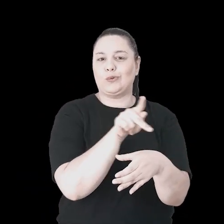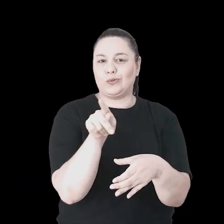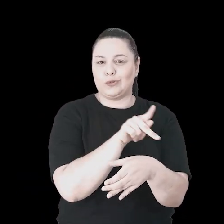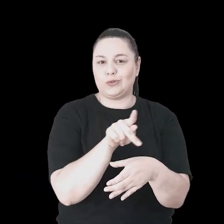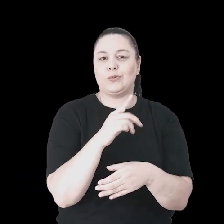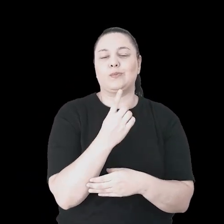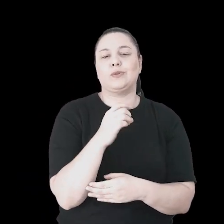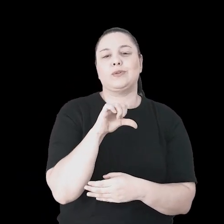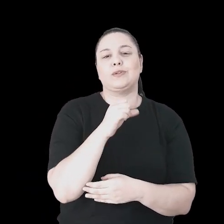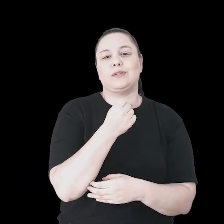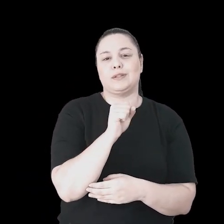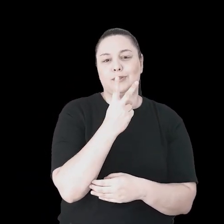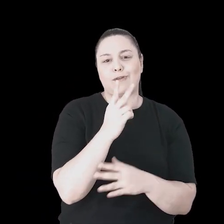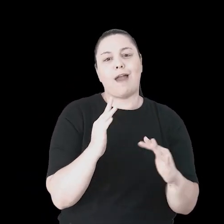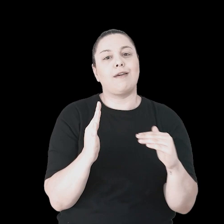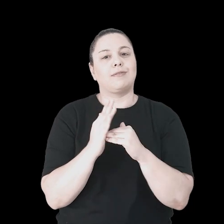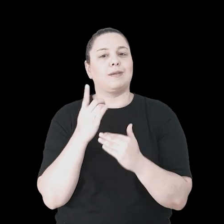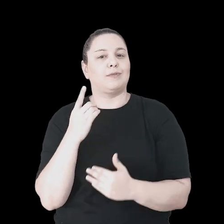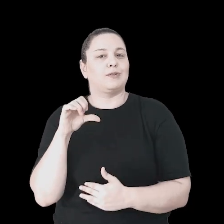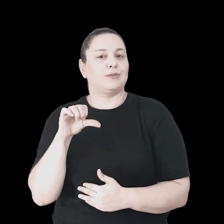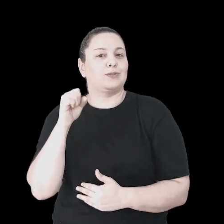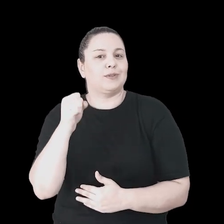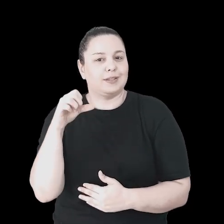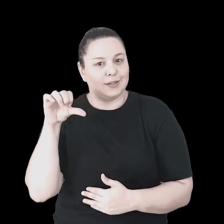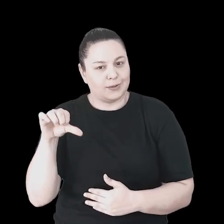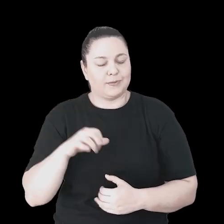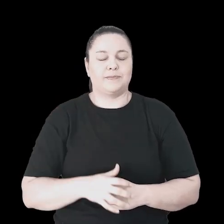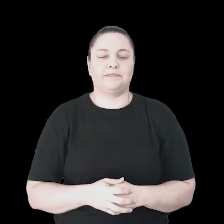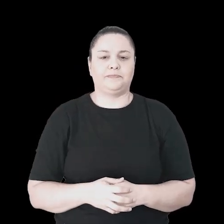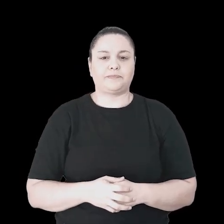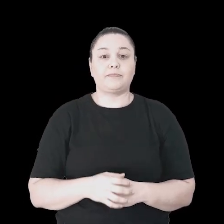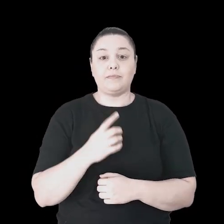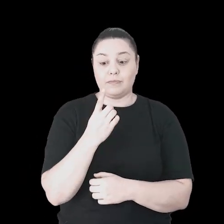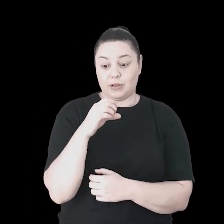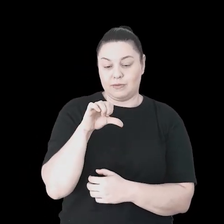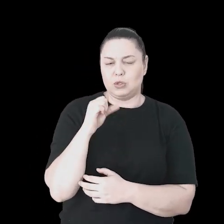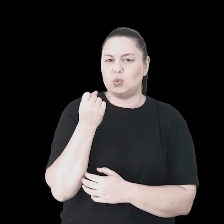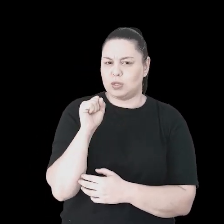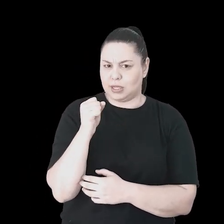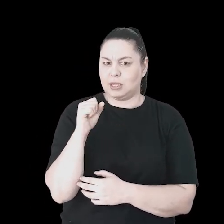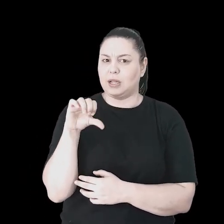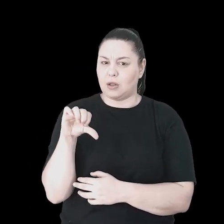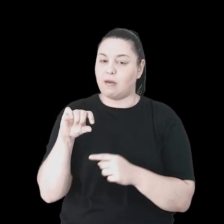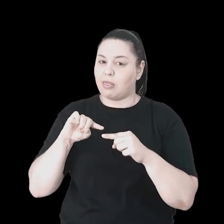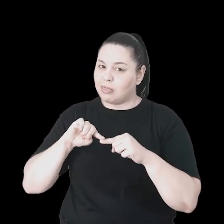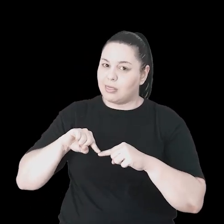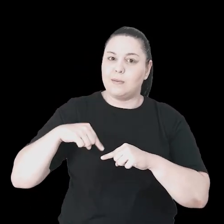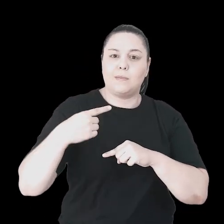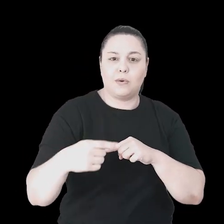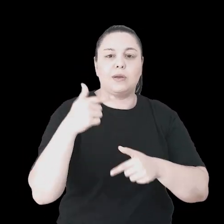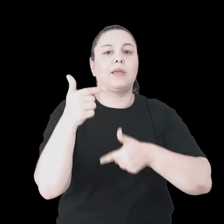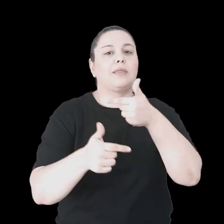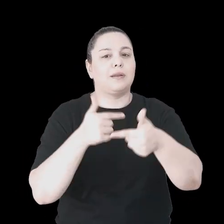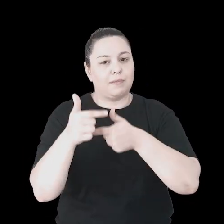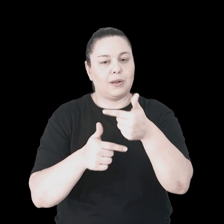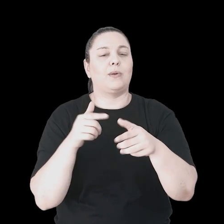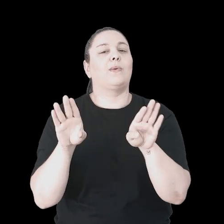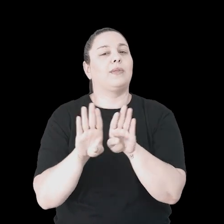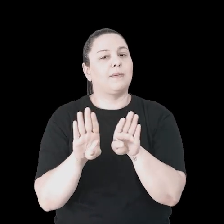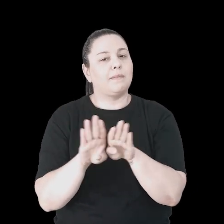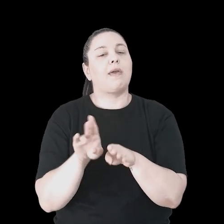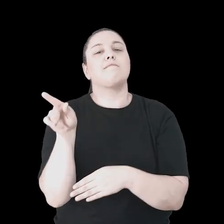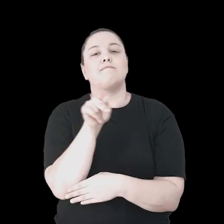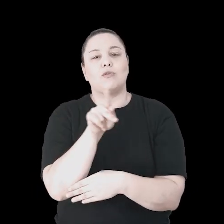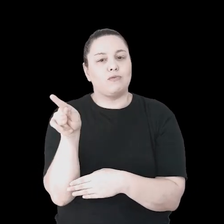da Califórnia, em Berkeley, de 1982 a 1989. A partir de 1989, trabalhou